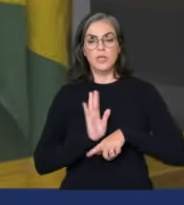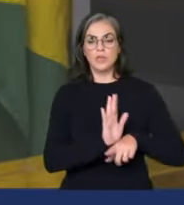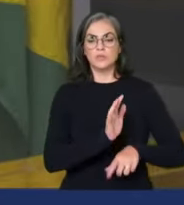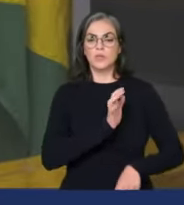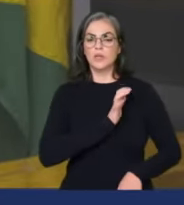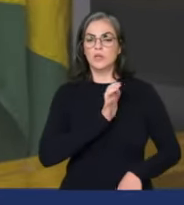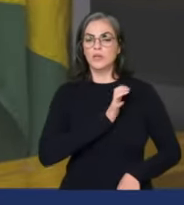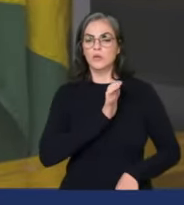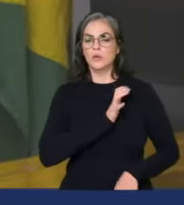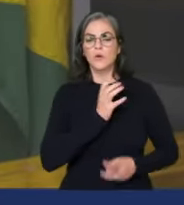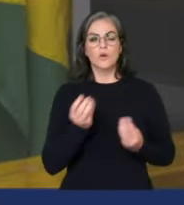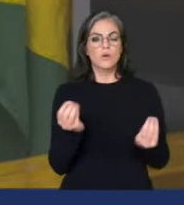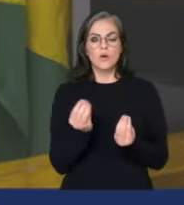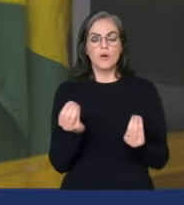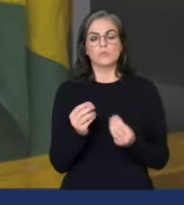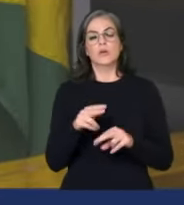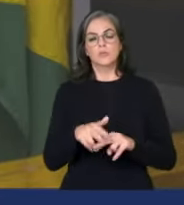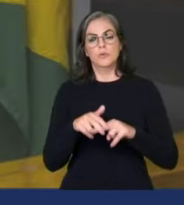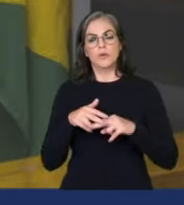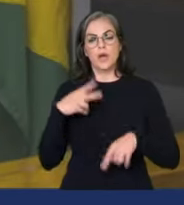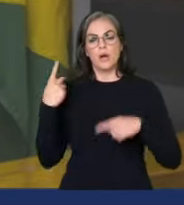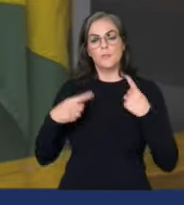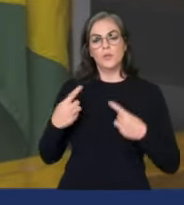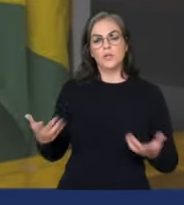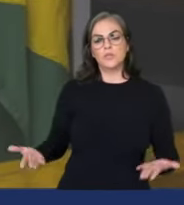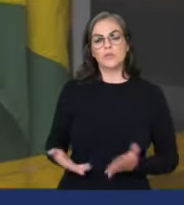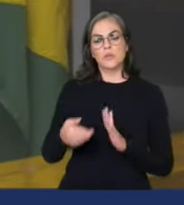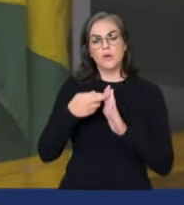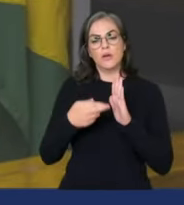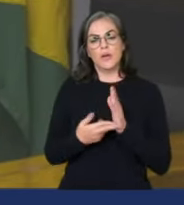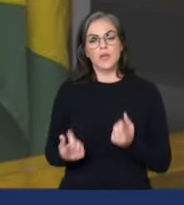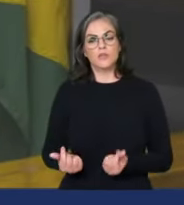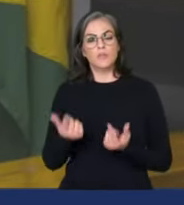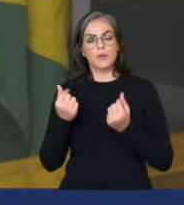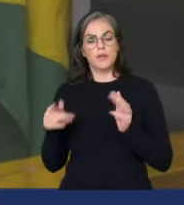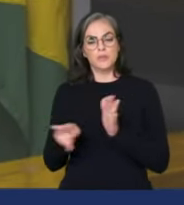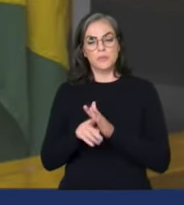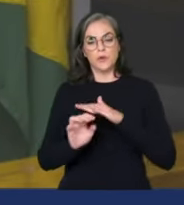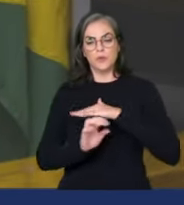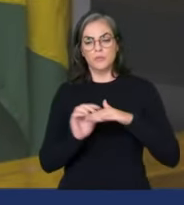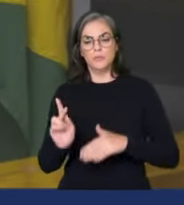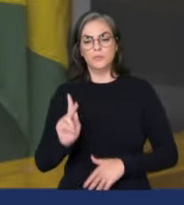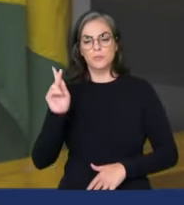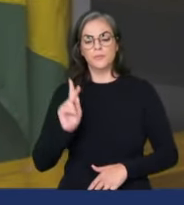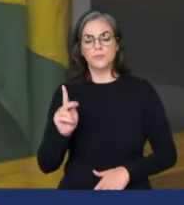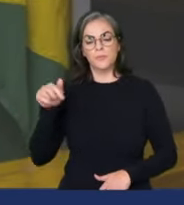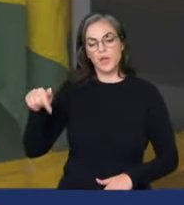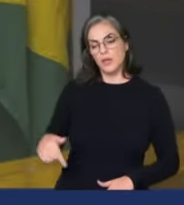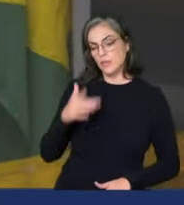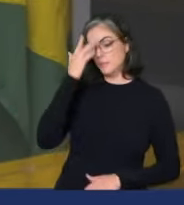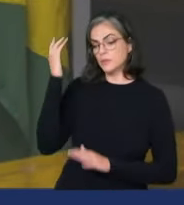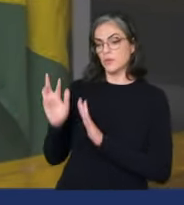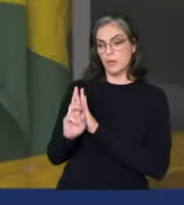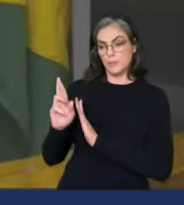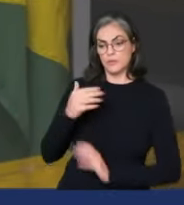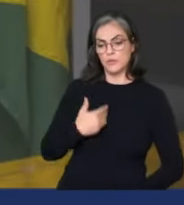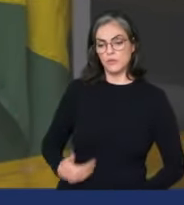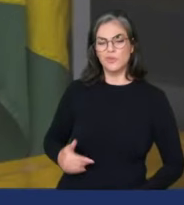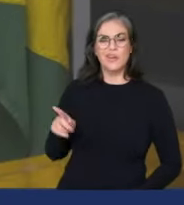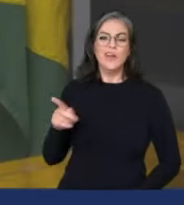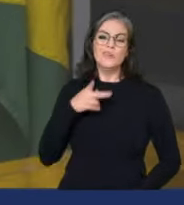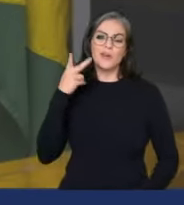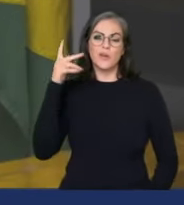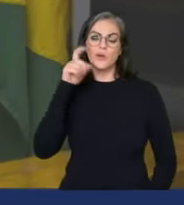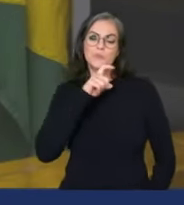através, principalmente, da atual política de preços. Que aqui disse o deputado representante do governo, uma falácia,